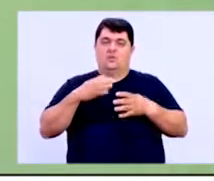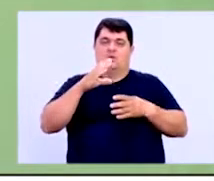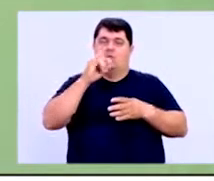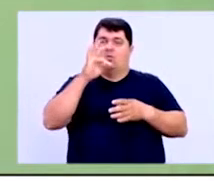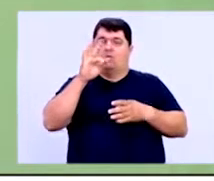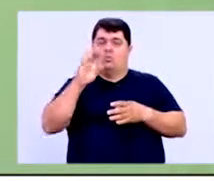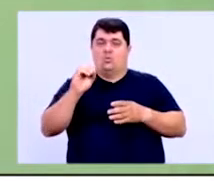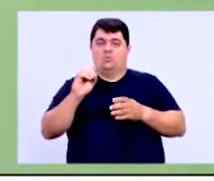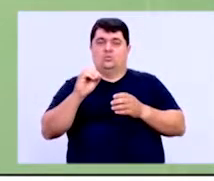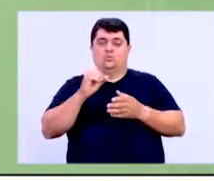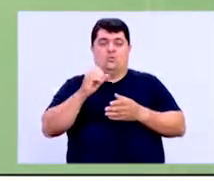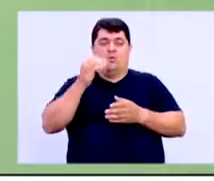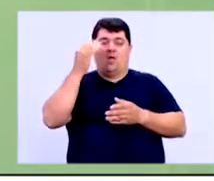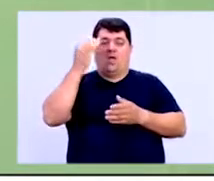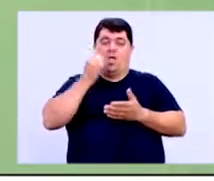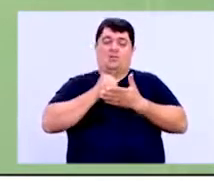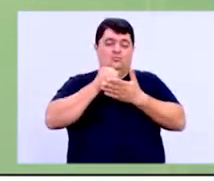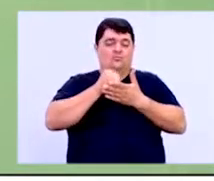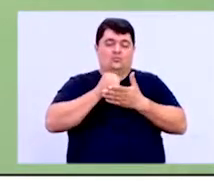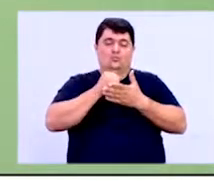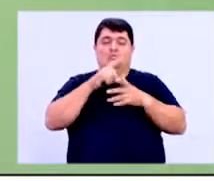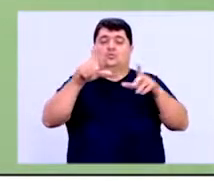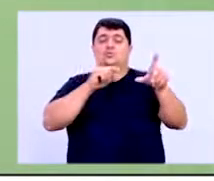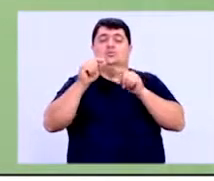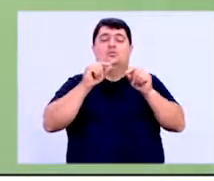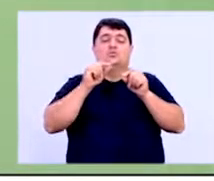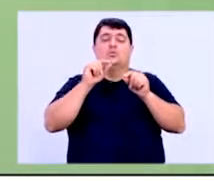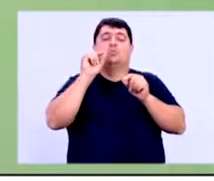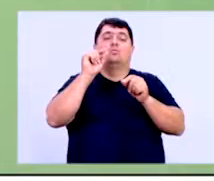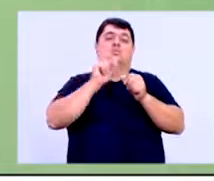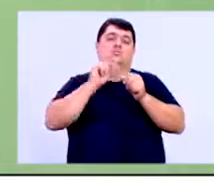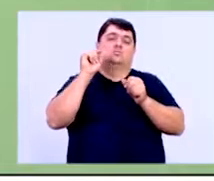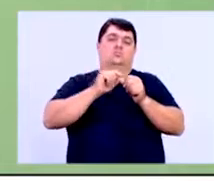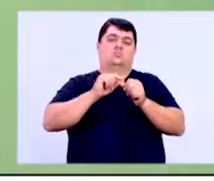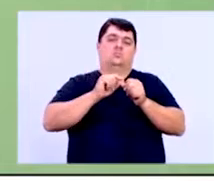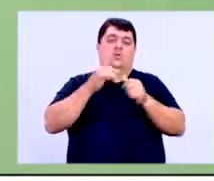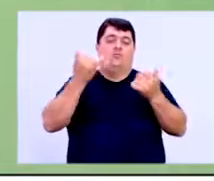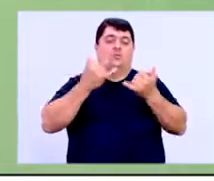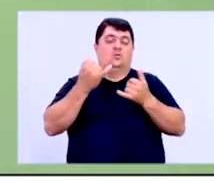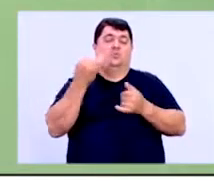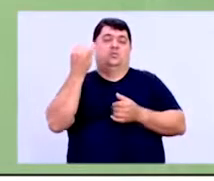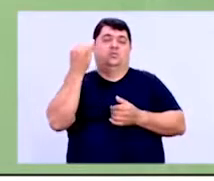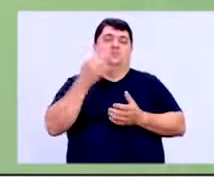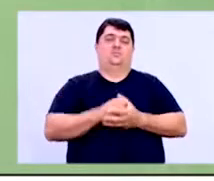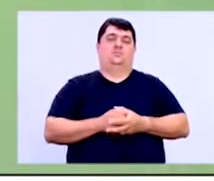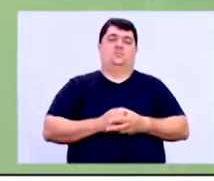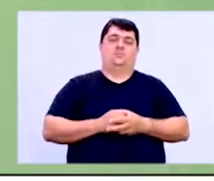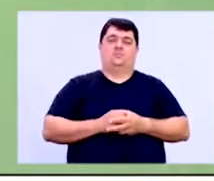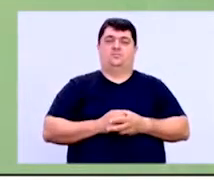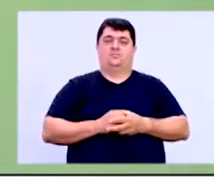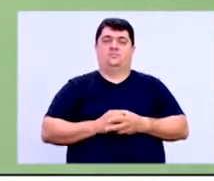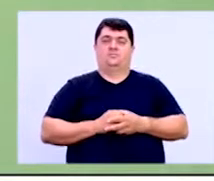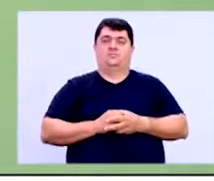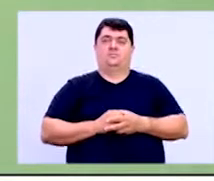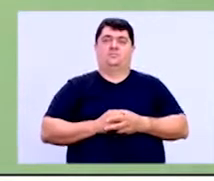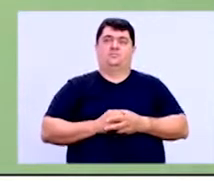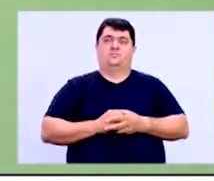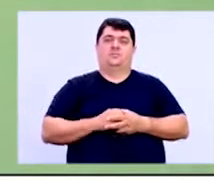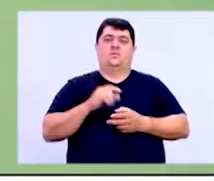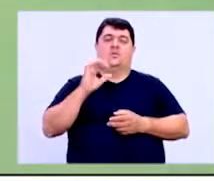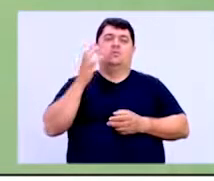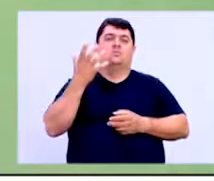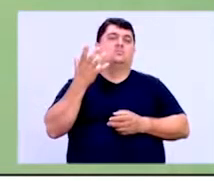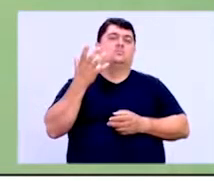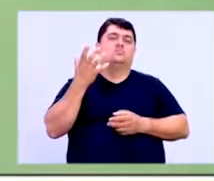custo ajuda na tomada de decisão do gestor. Custo é informação, né? E o que